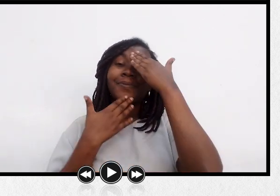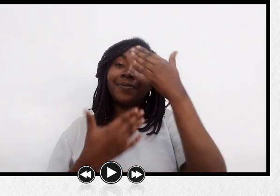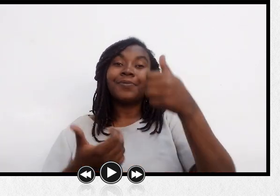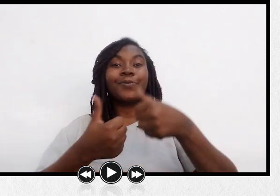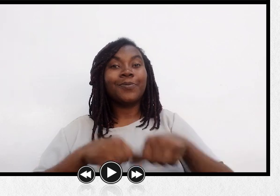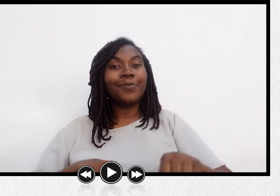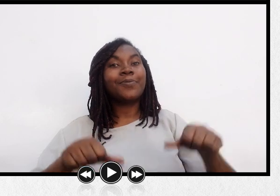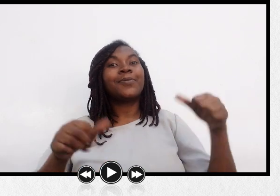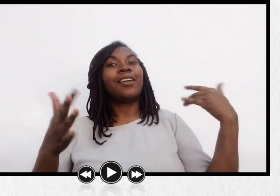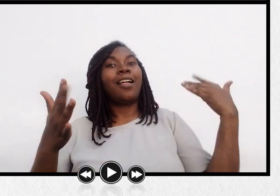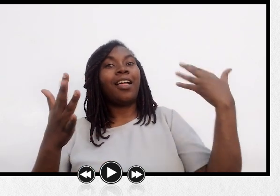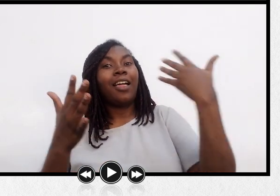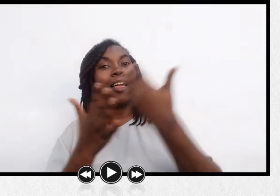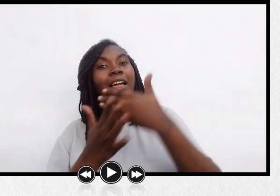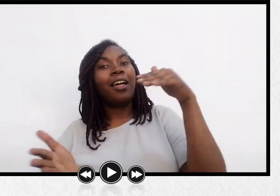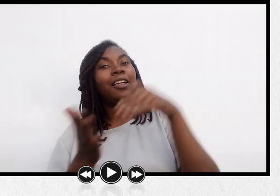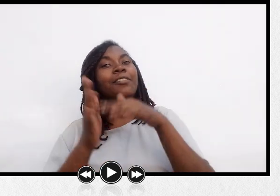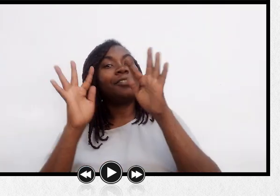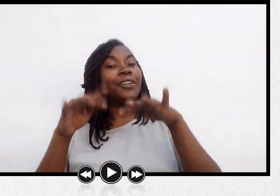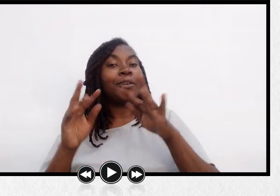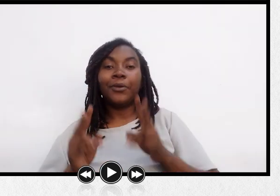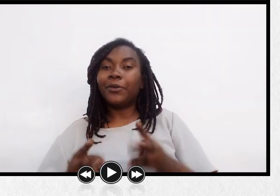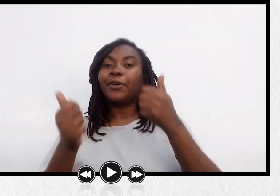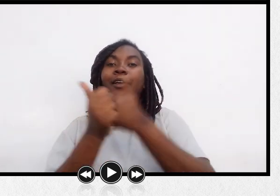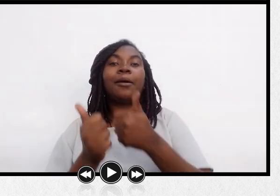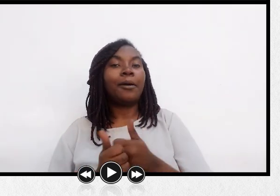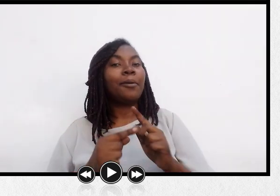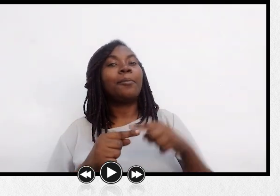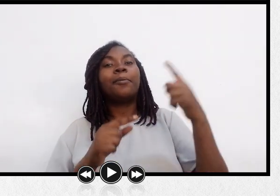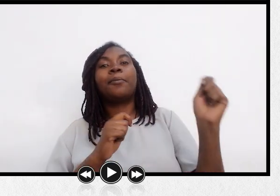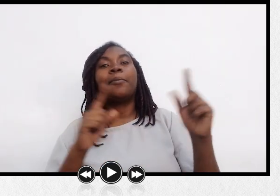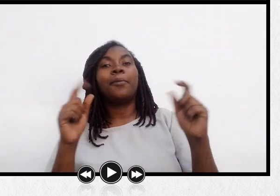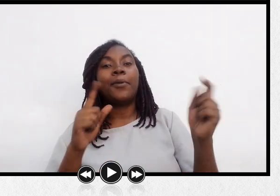aqui até o final com a gente. Continuem acompanhando os próximos webinários